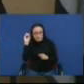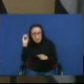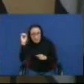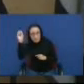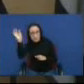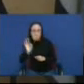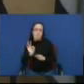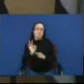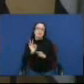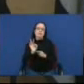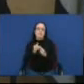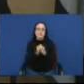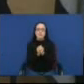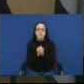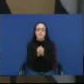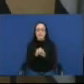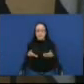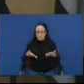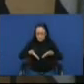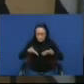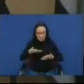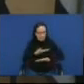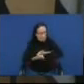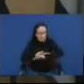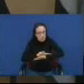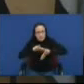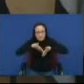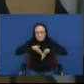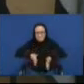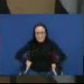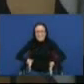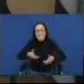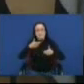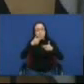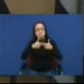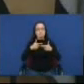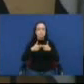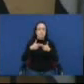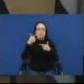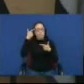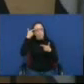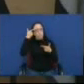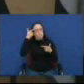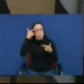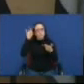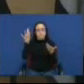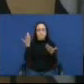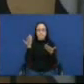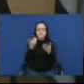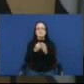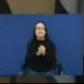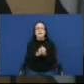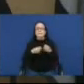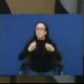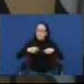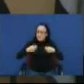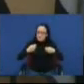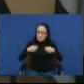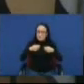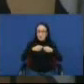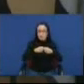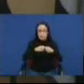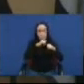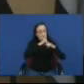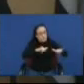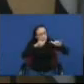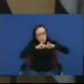prevenção. Se a gente quer evitar que essa criança, que esse bebê nasça com problemas no desenvolvimento, com uma deficiência intelectual, a gente precisa